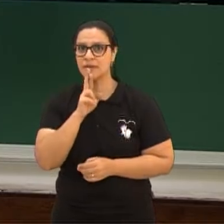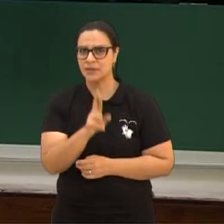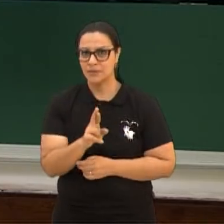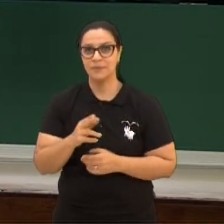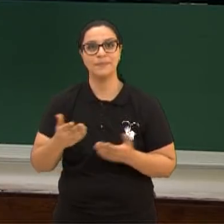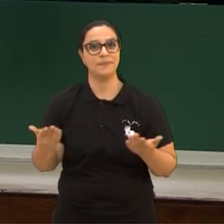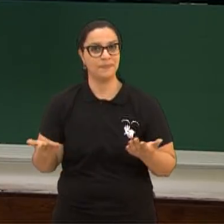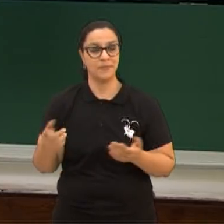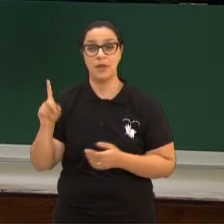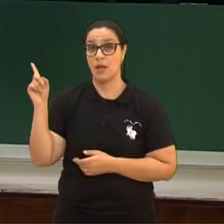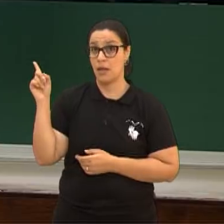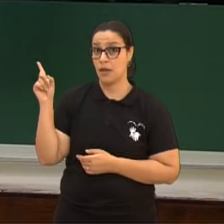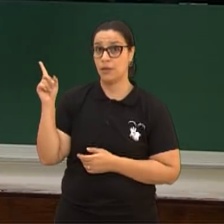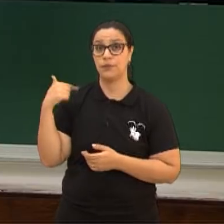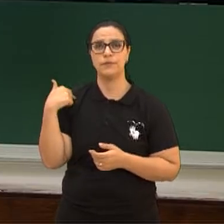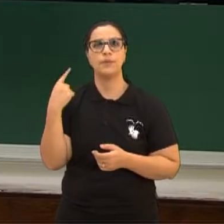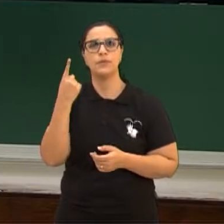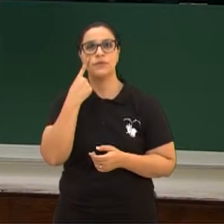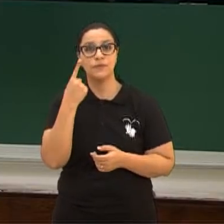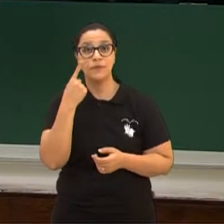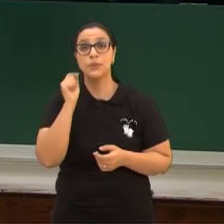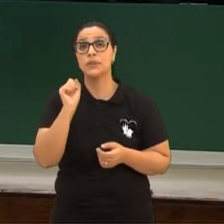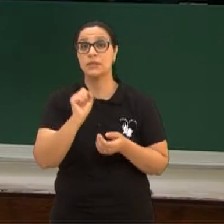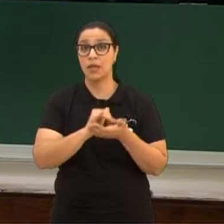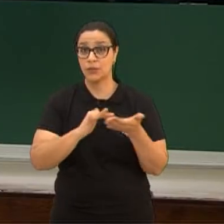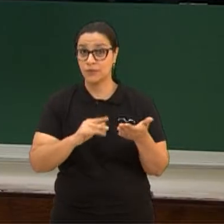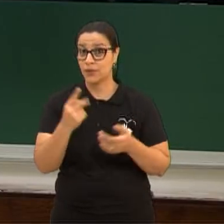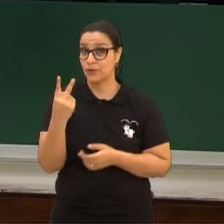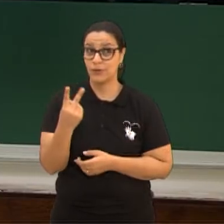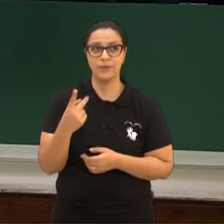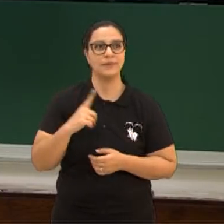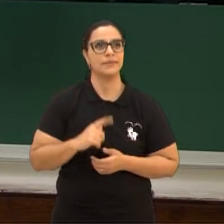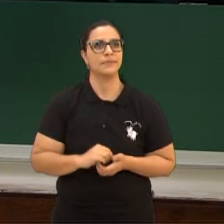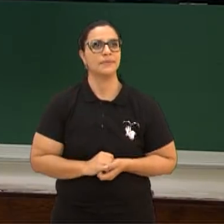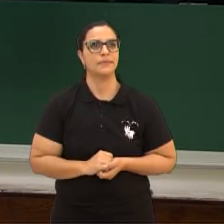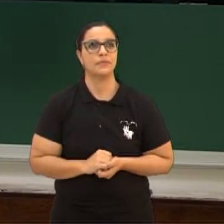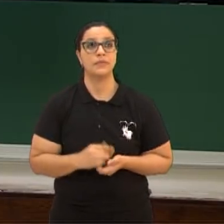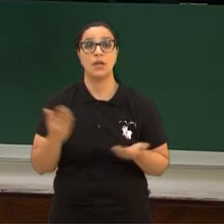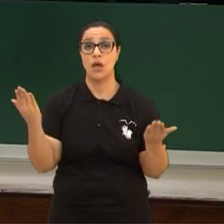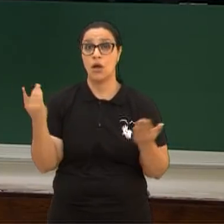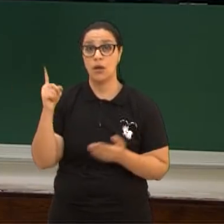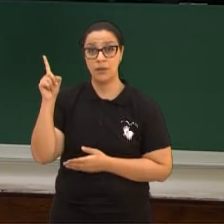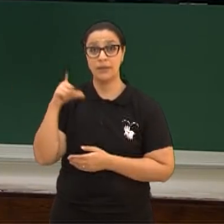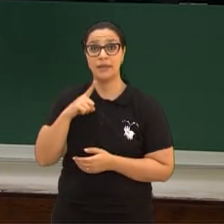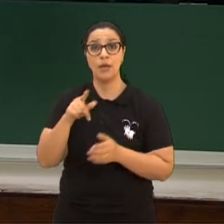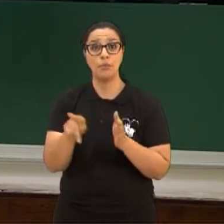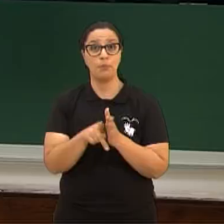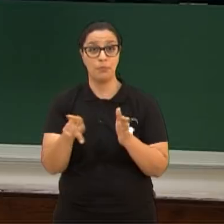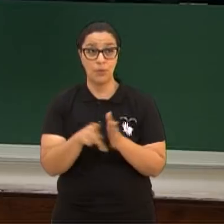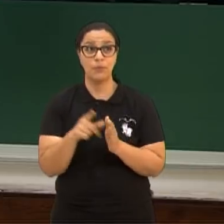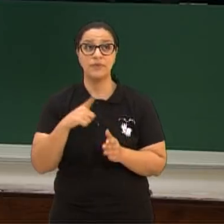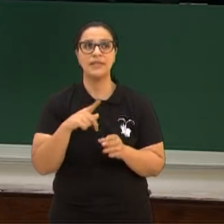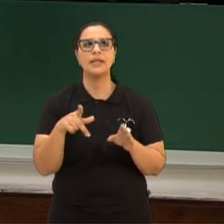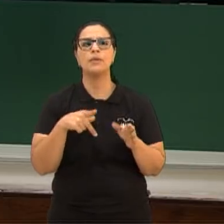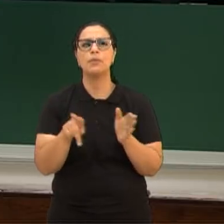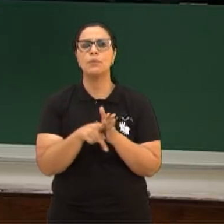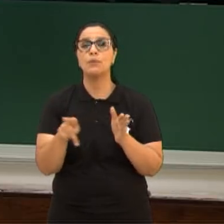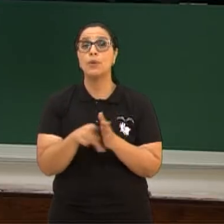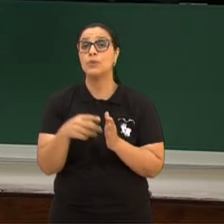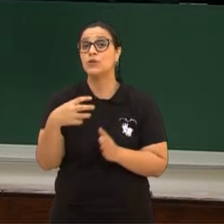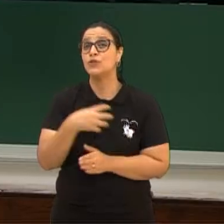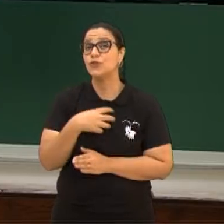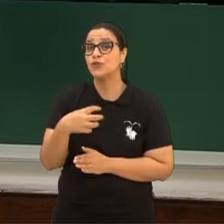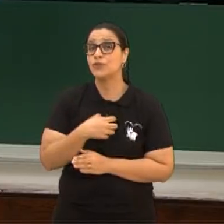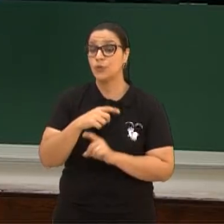aí? Vamos ao próximo exercício. Write the sentence in the negative